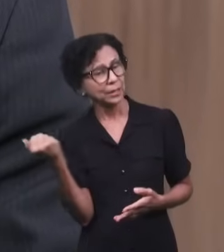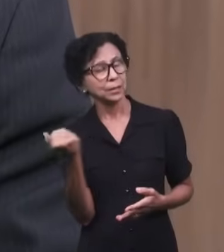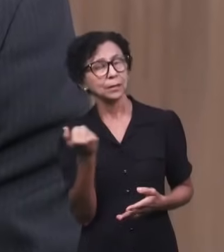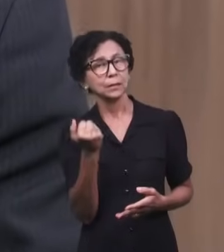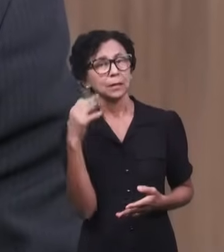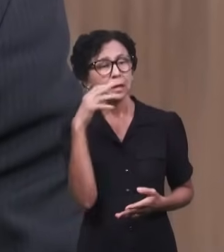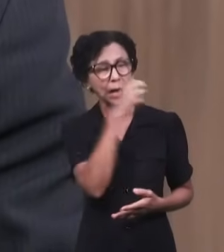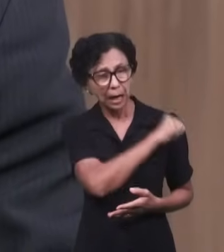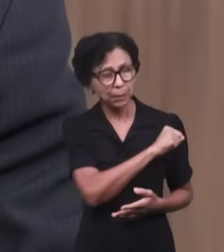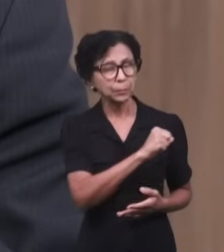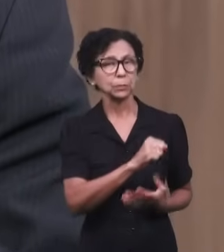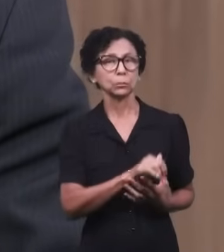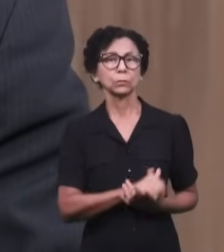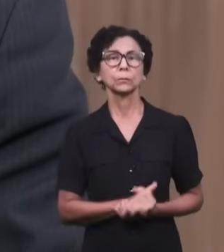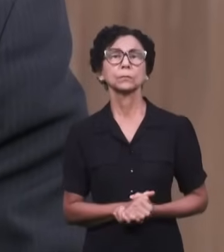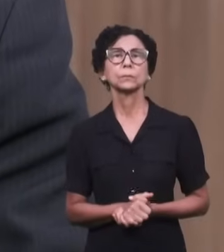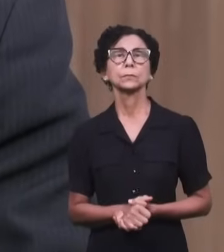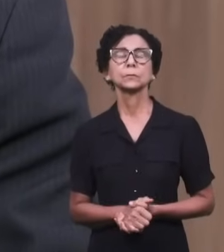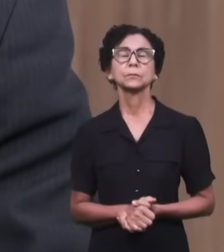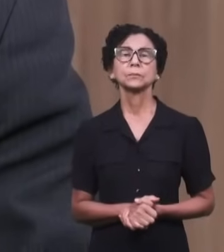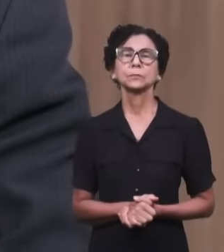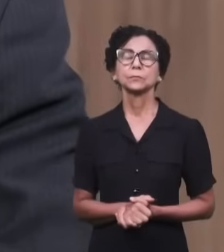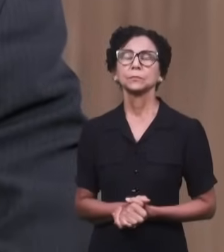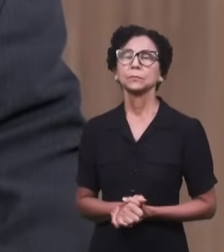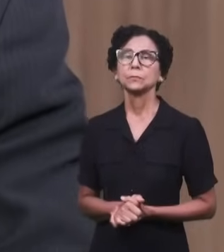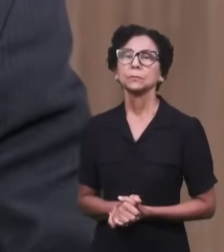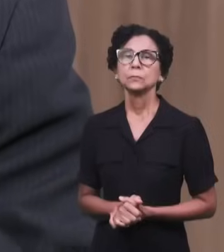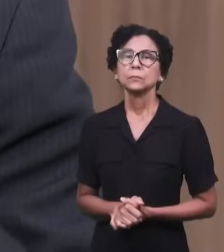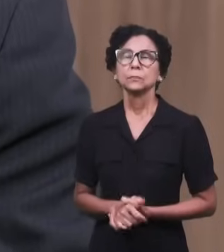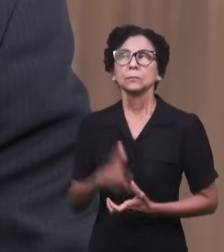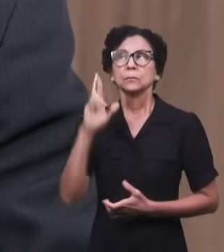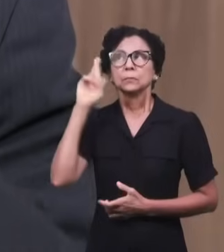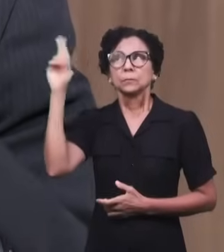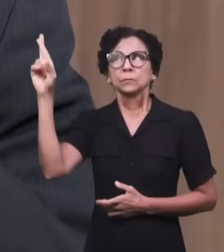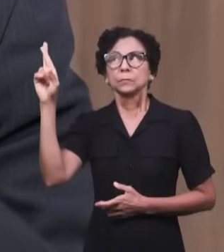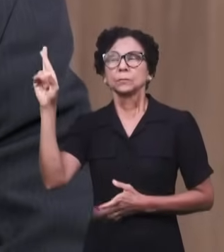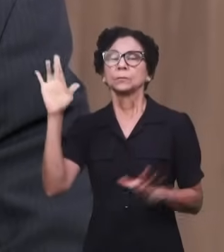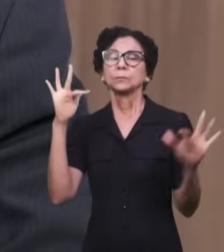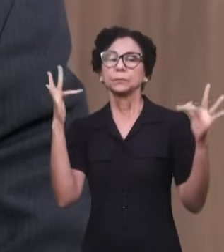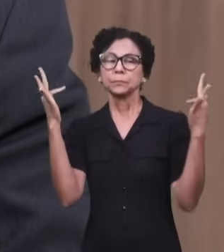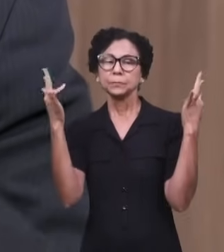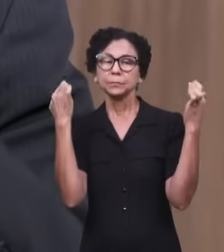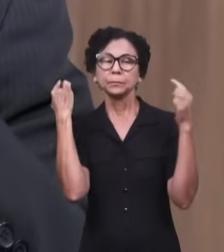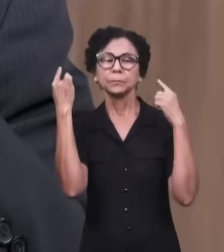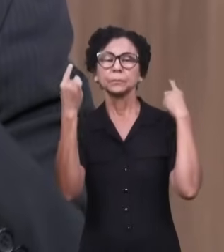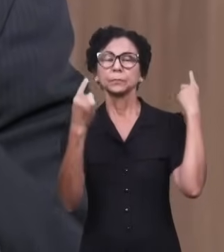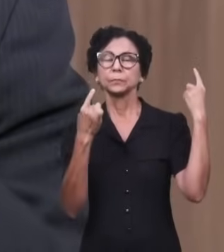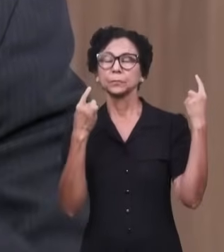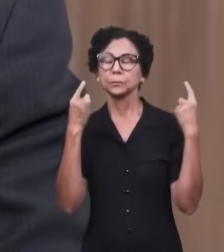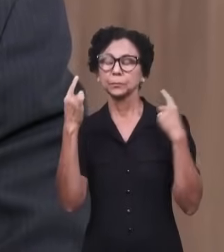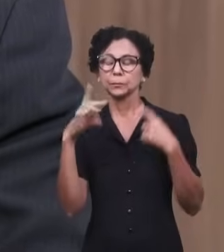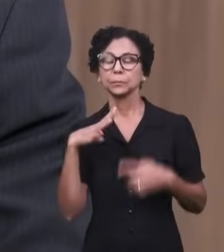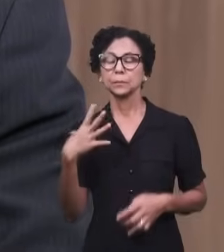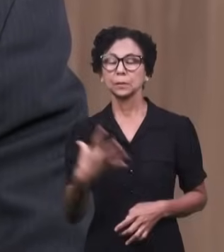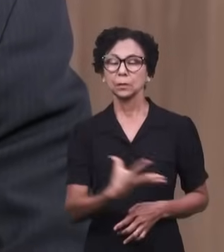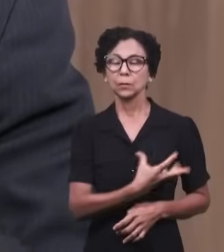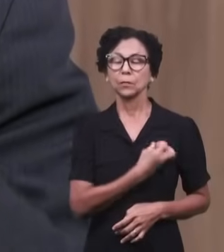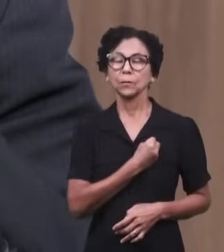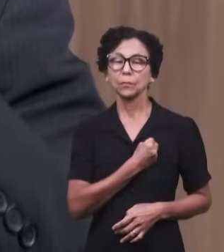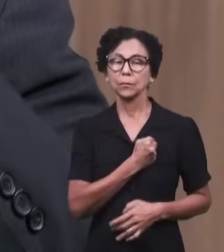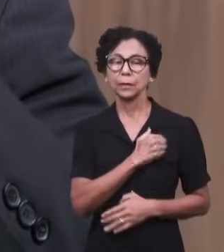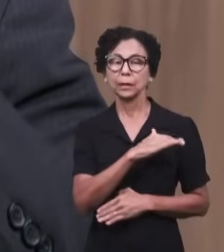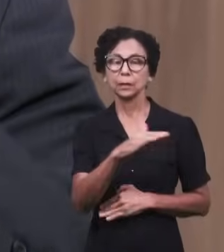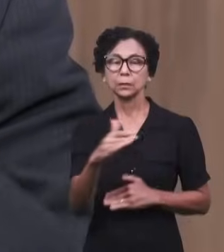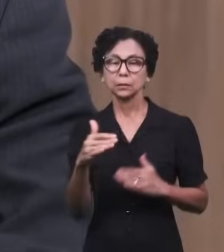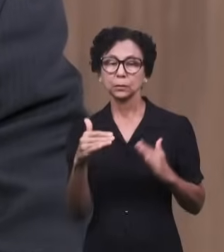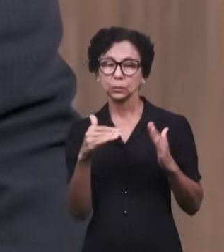a preocupação do Senhor com a família. Você não pegou só na mão de Ló, pegou na mão dele, pegou na mão da esposa dele,